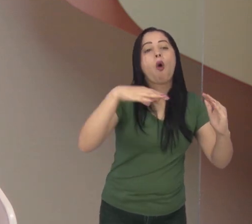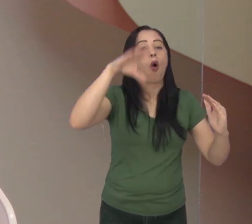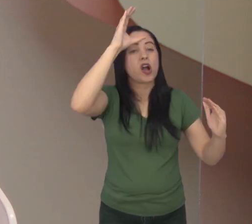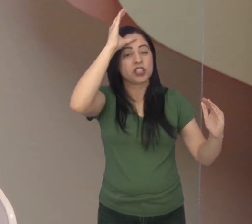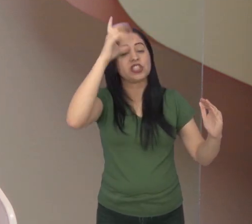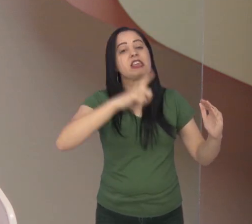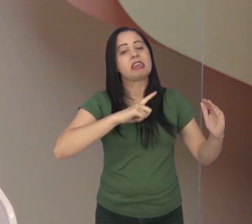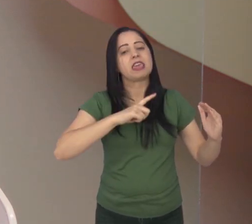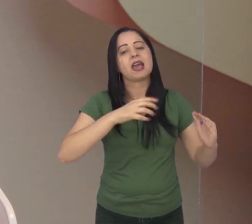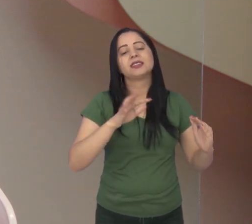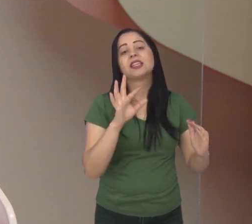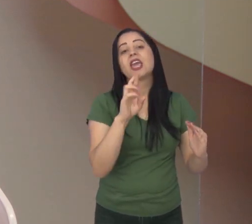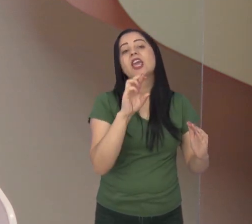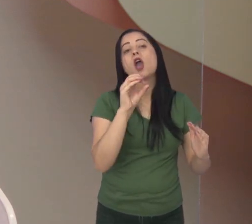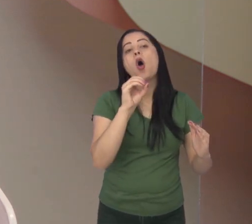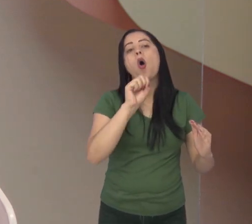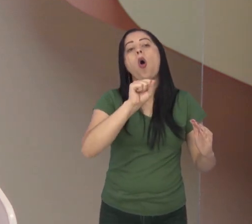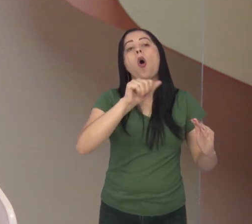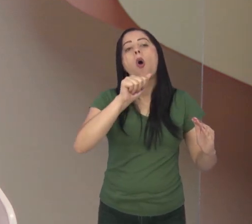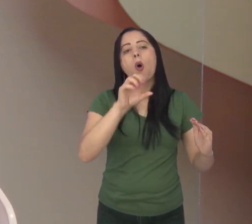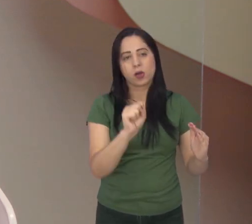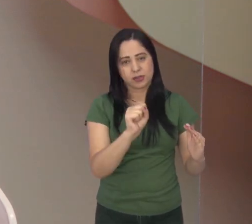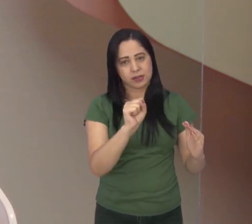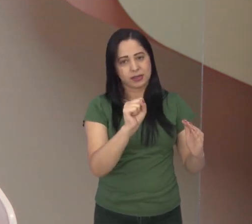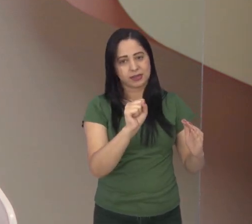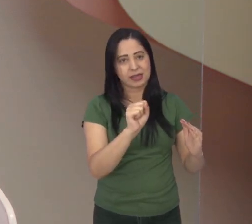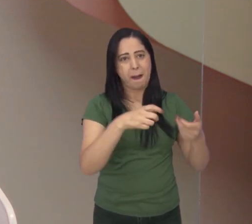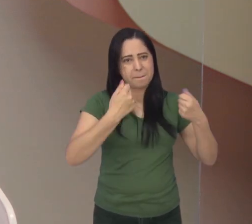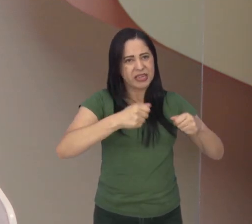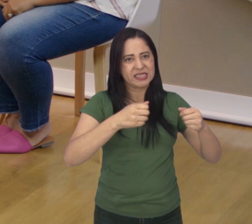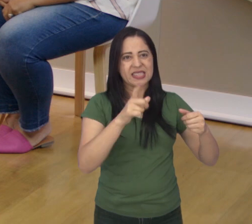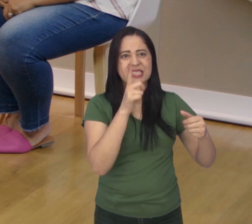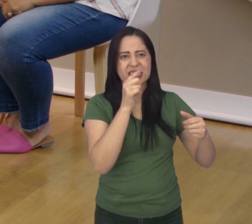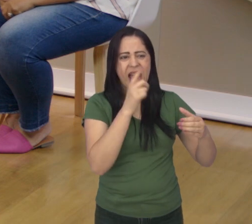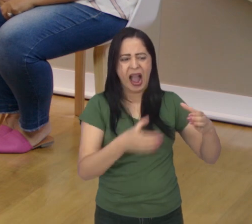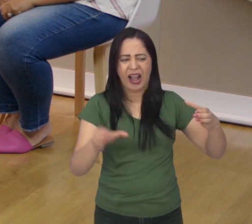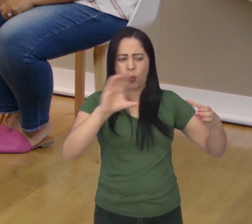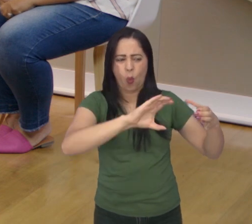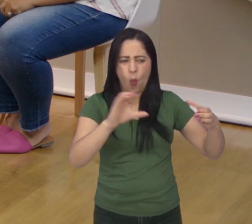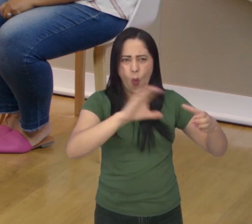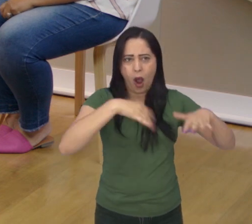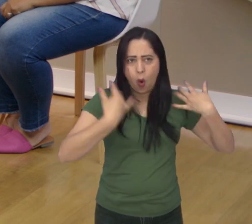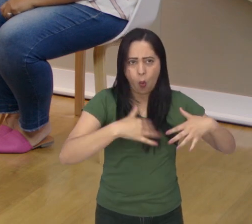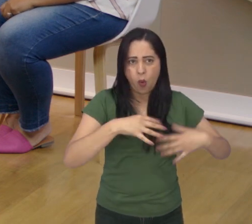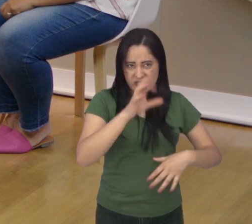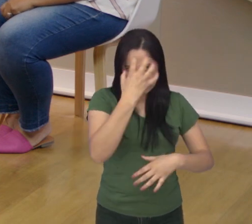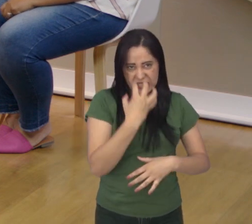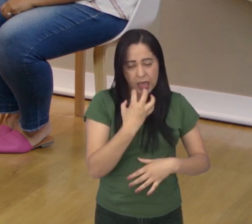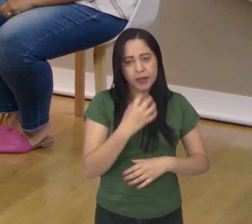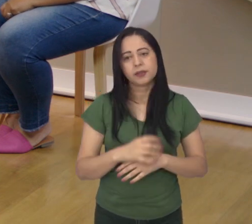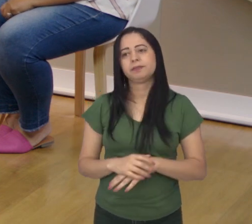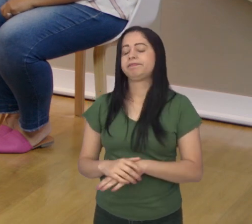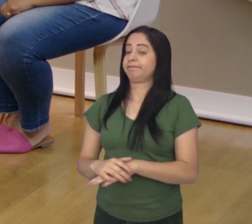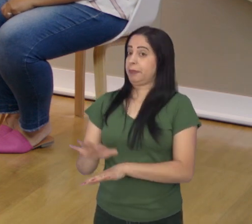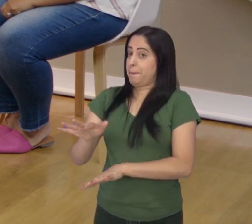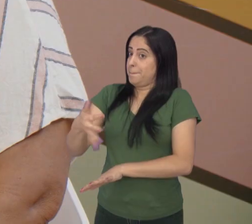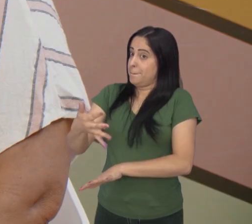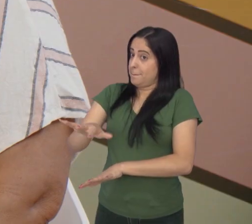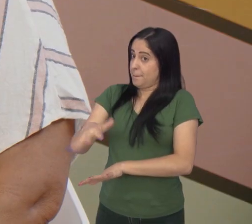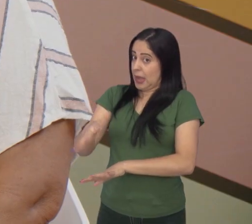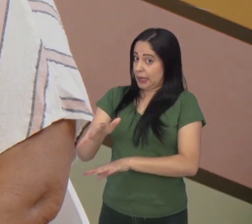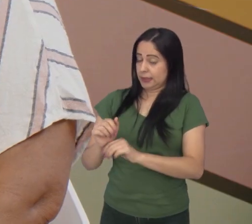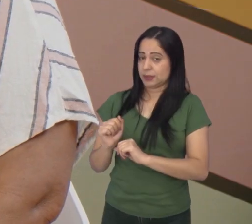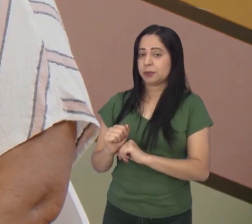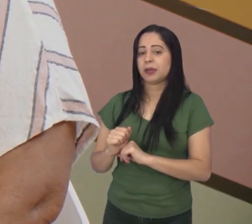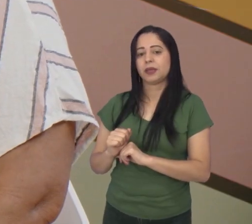falar várias vezes que rosas exigem muita água, é verdade? Olha, é mais ou menos isso, pelo